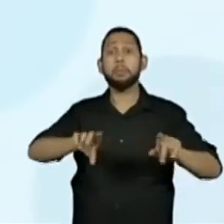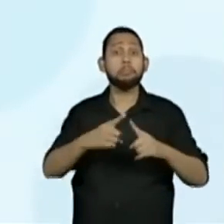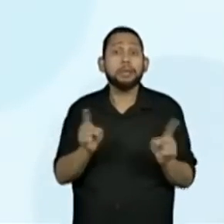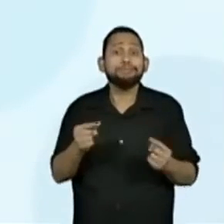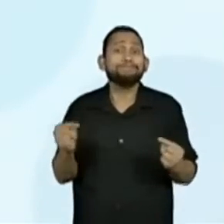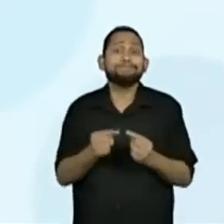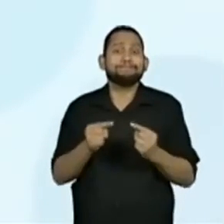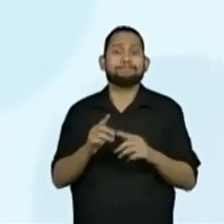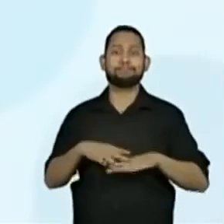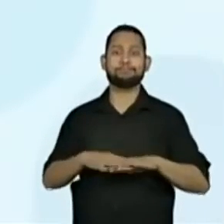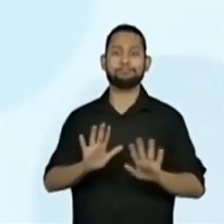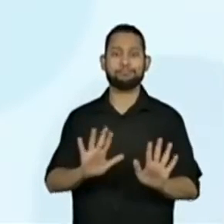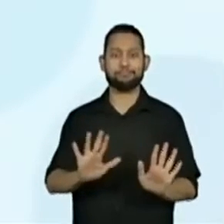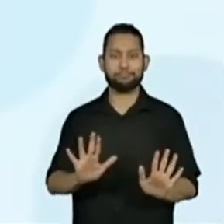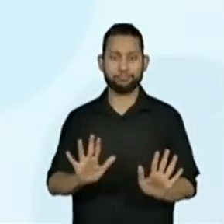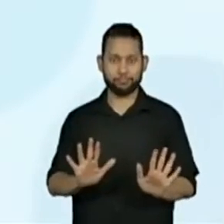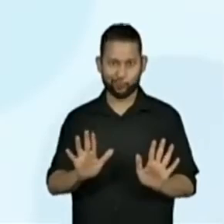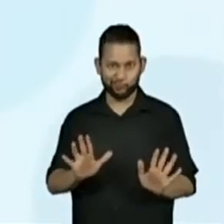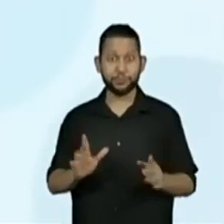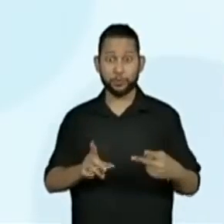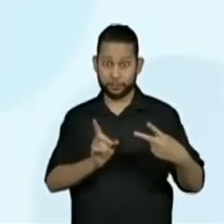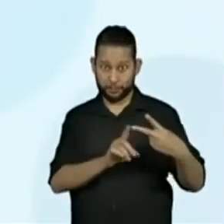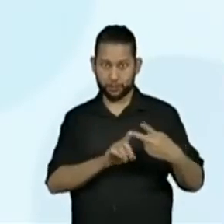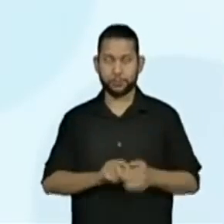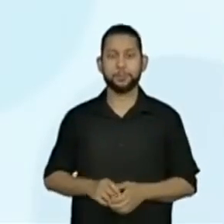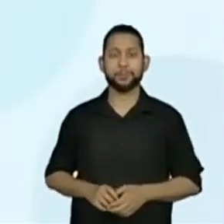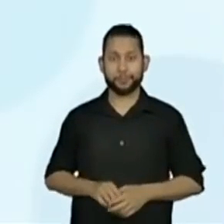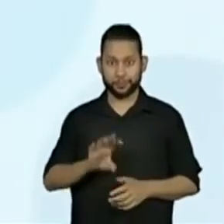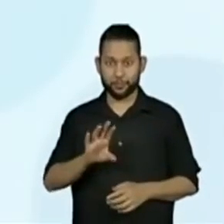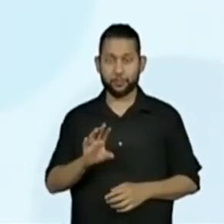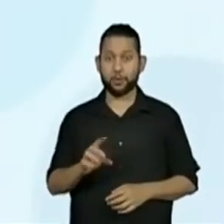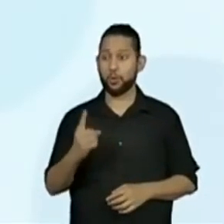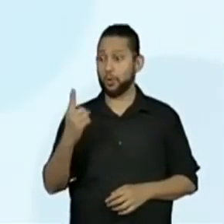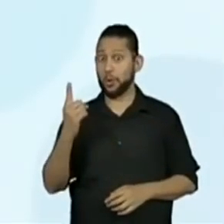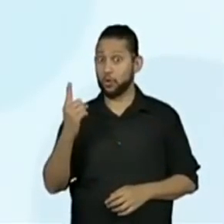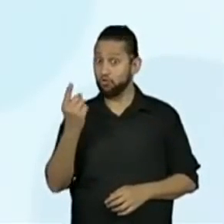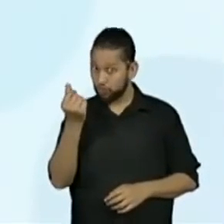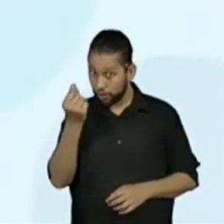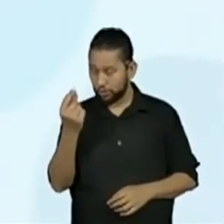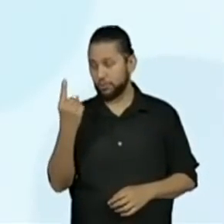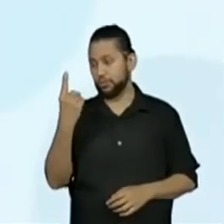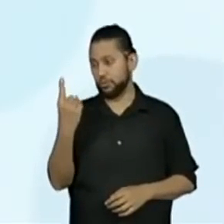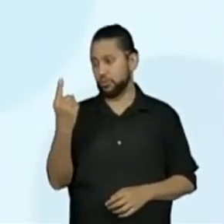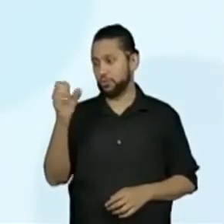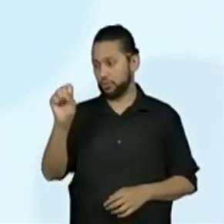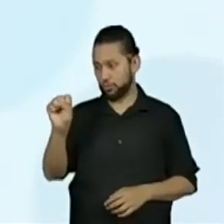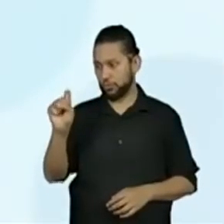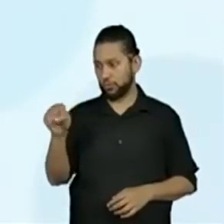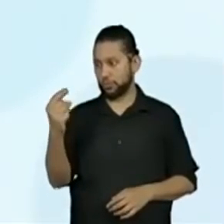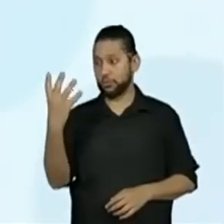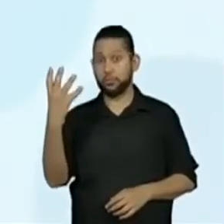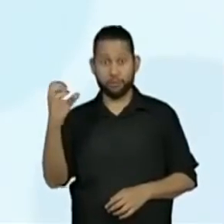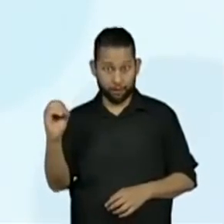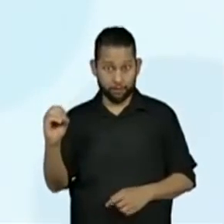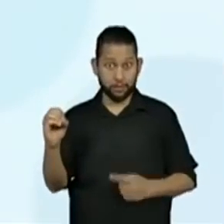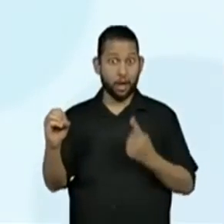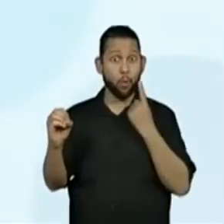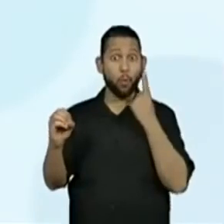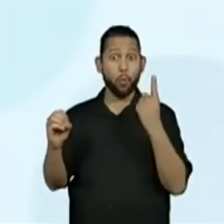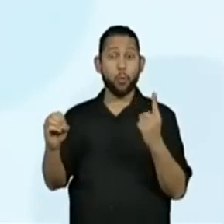diferença tá bom ele paga 18:40 por cada quilo de linguiça